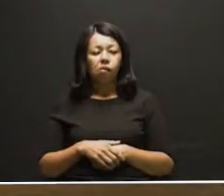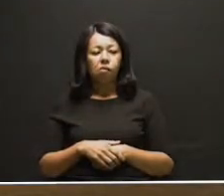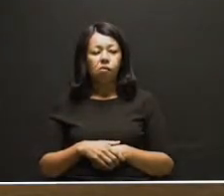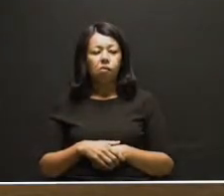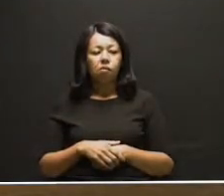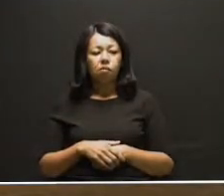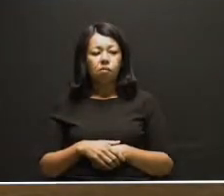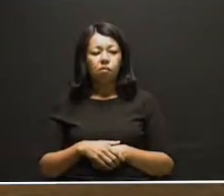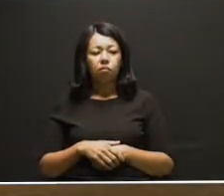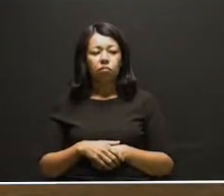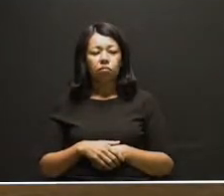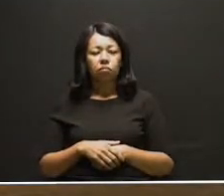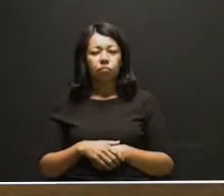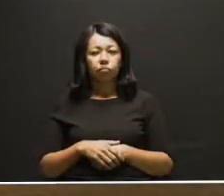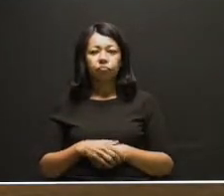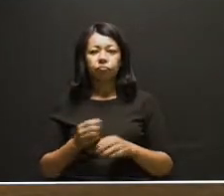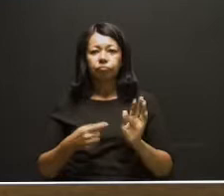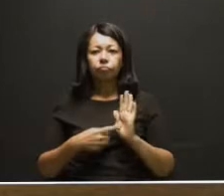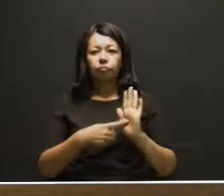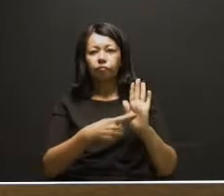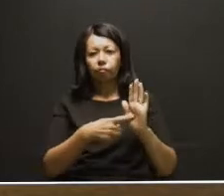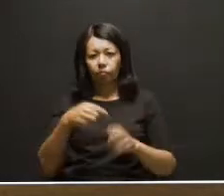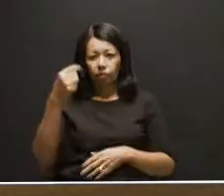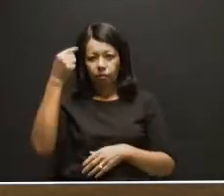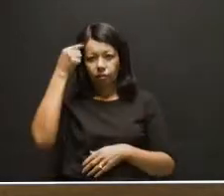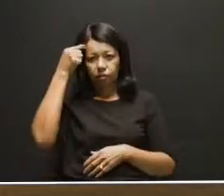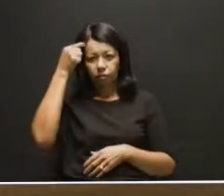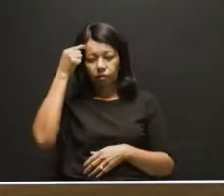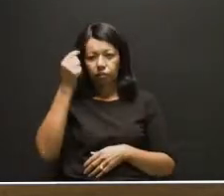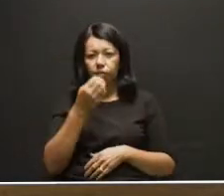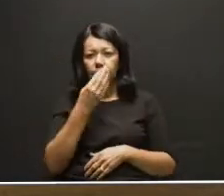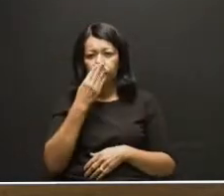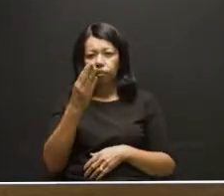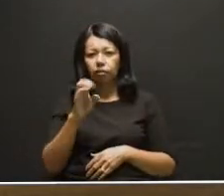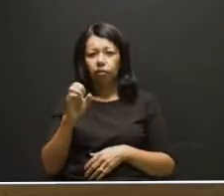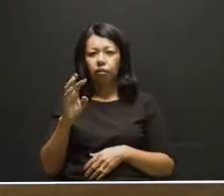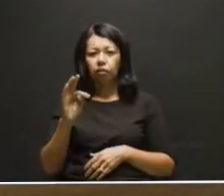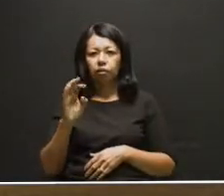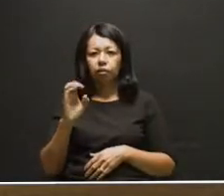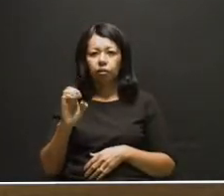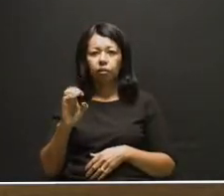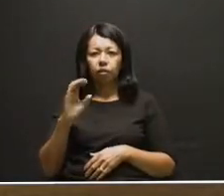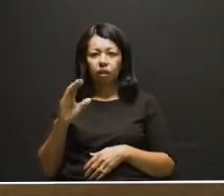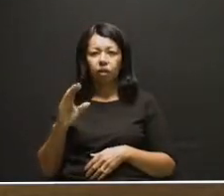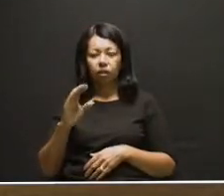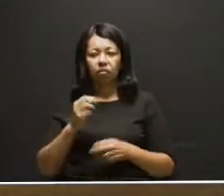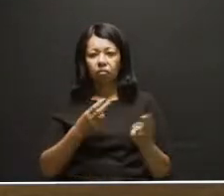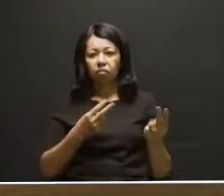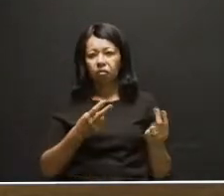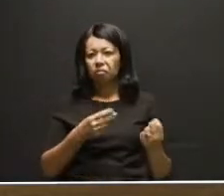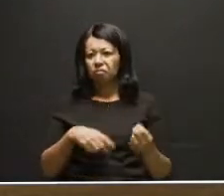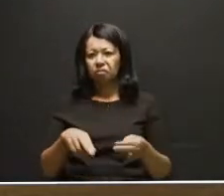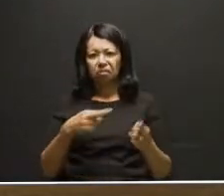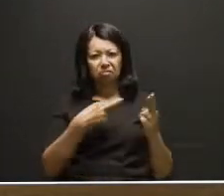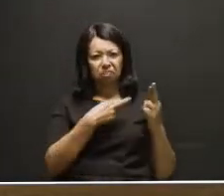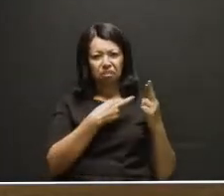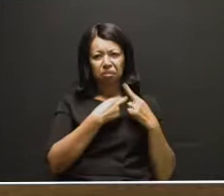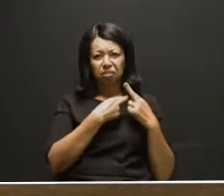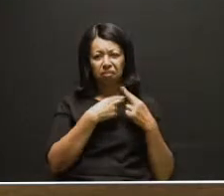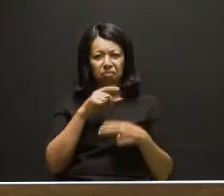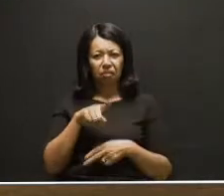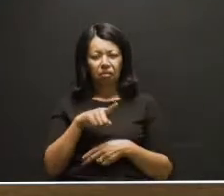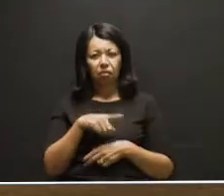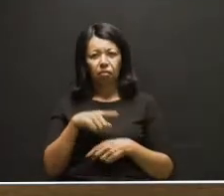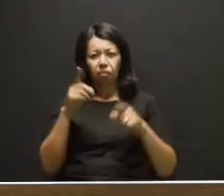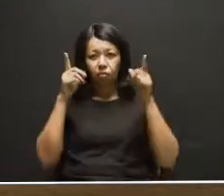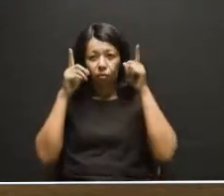ele apresentando a ideia é o pedido da etec da etec como se fosse dele era uma foto